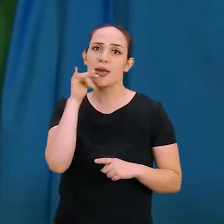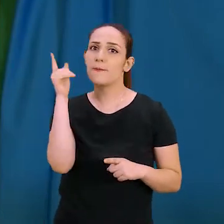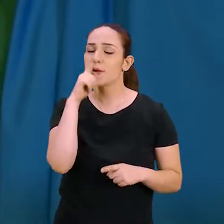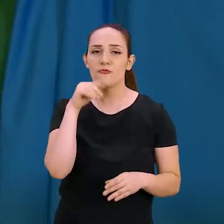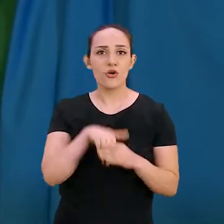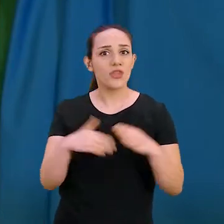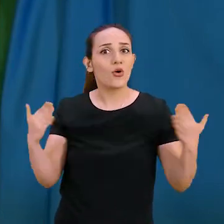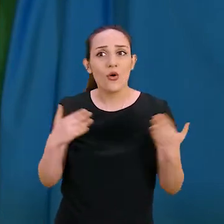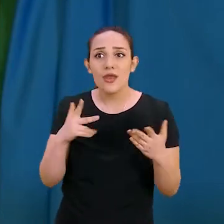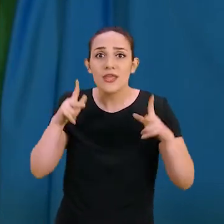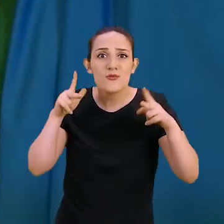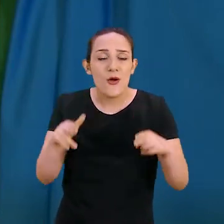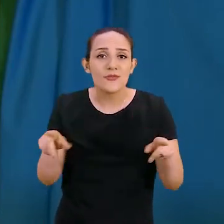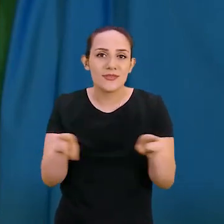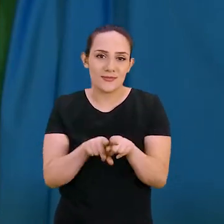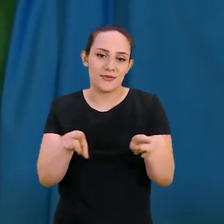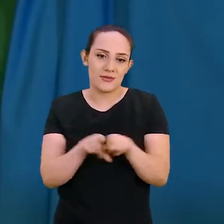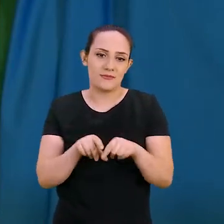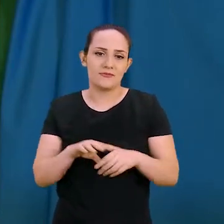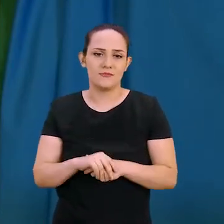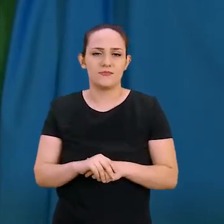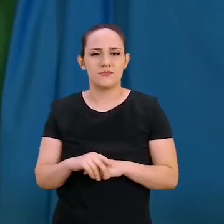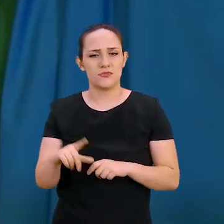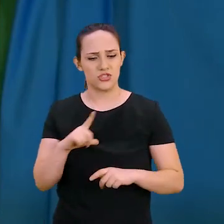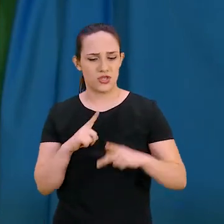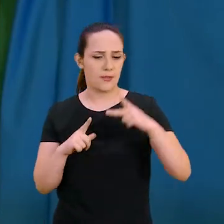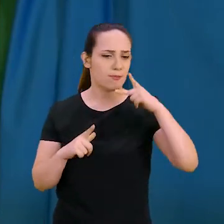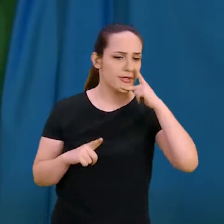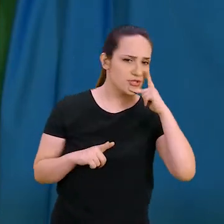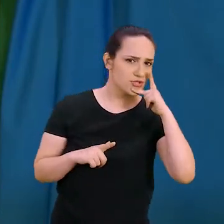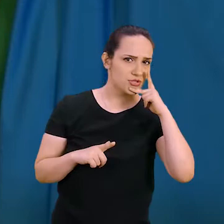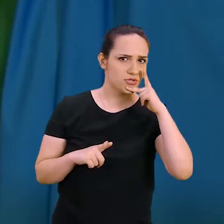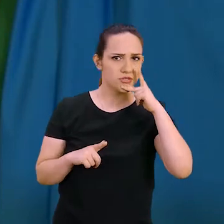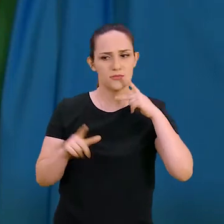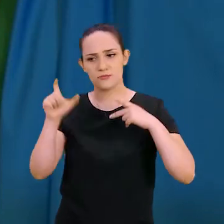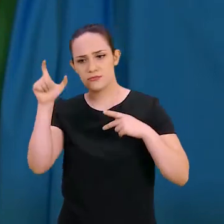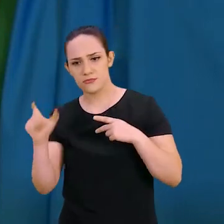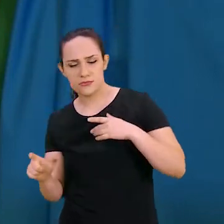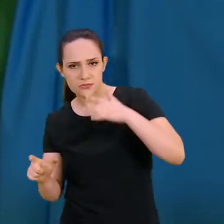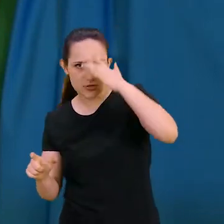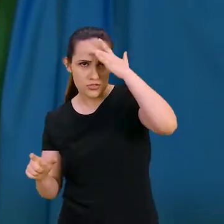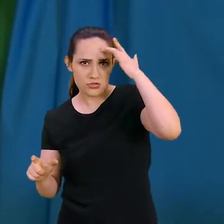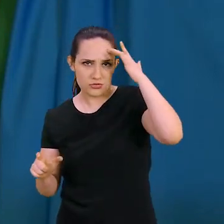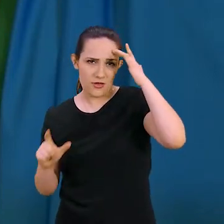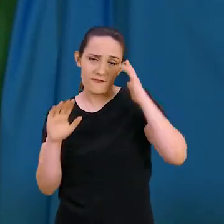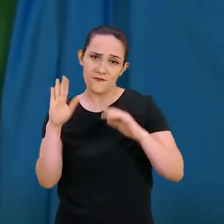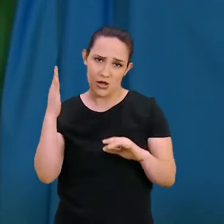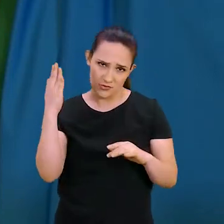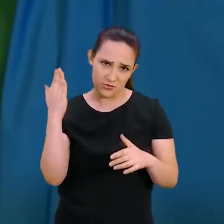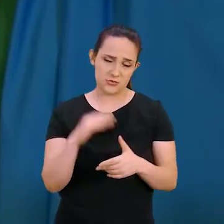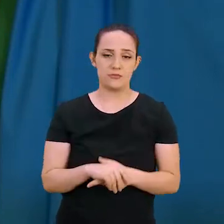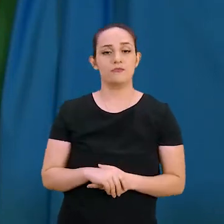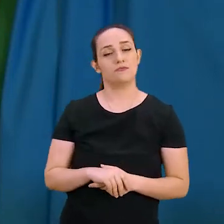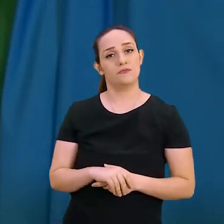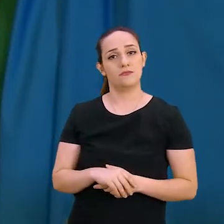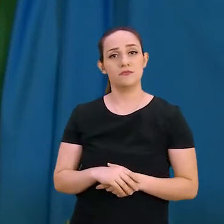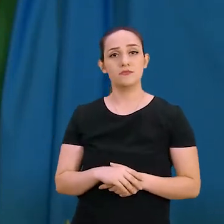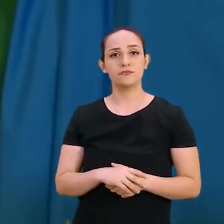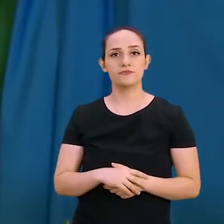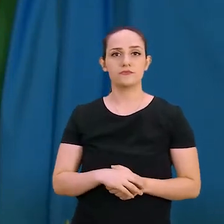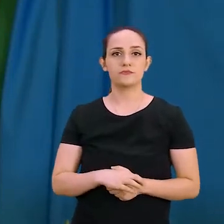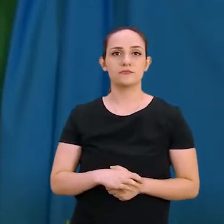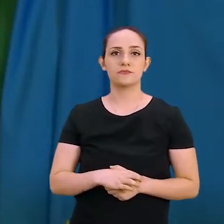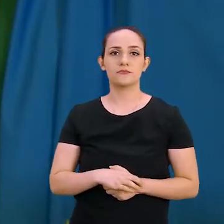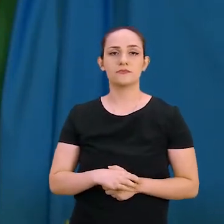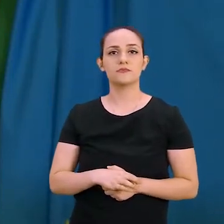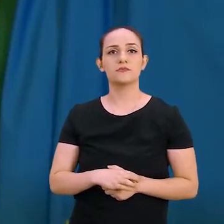mesmo. A urna estava alimentada com partidos e personagens eleitorais fictícios, e eles,